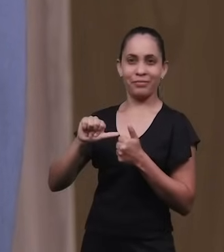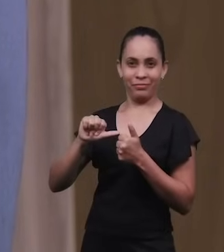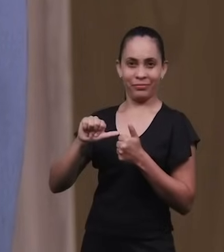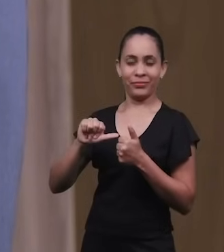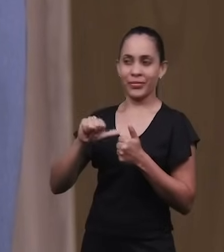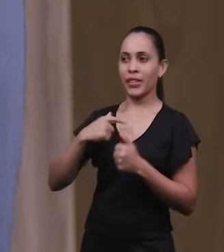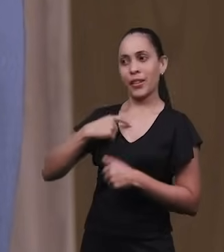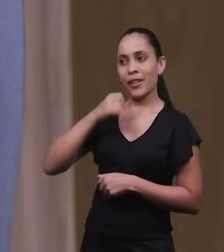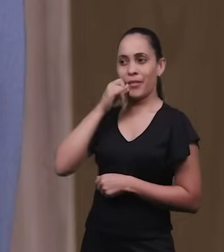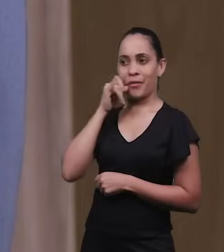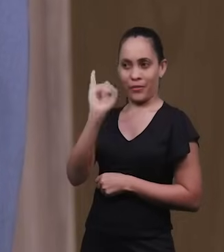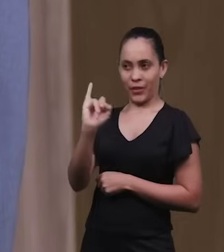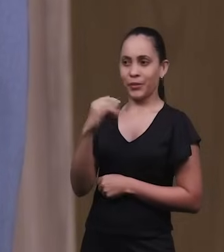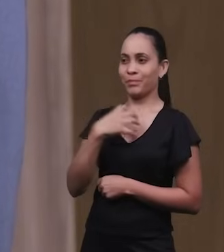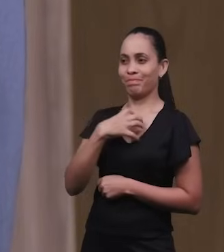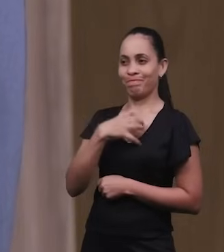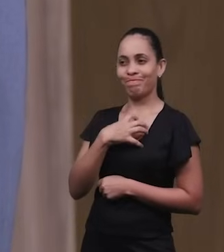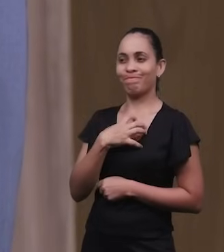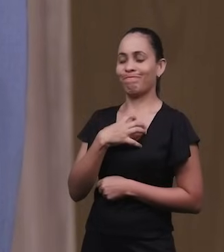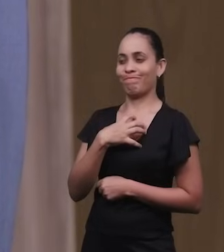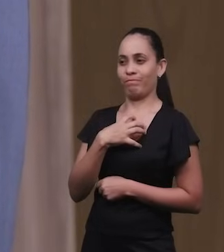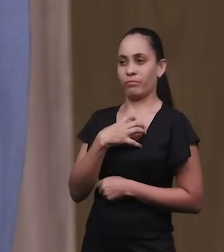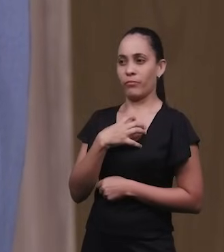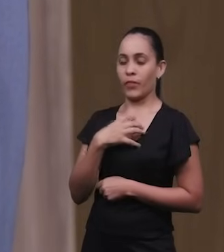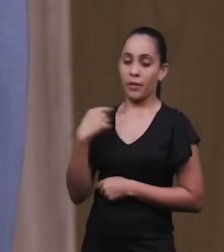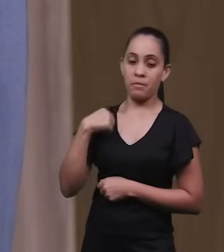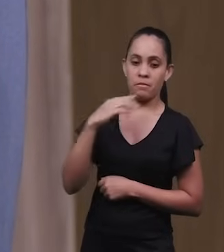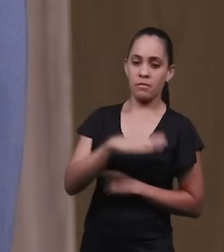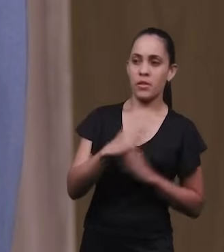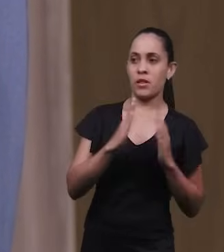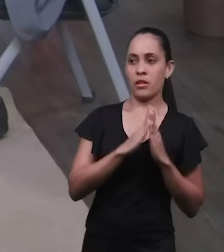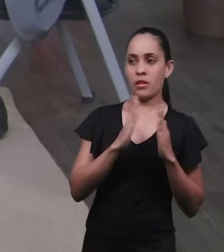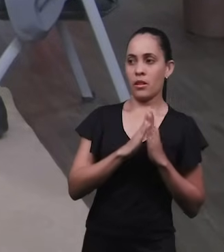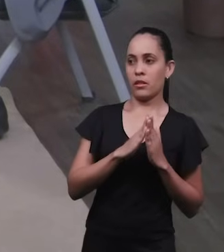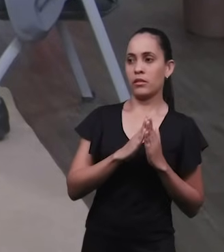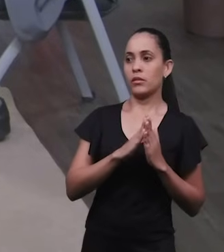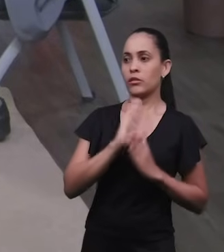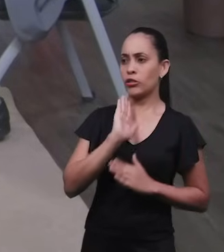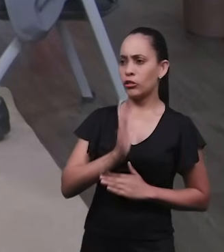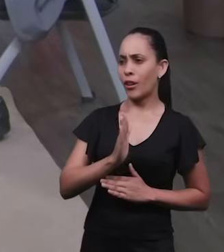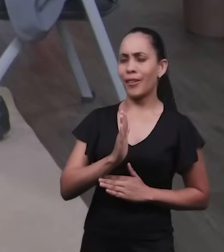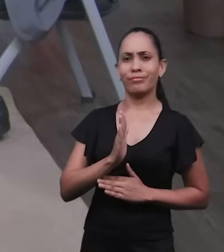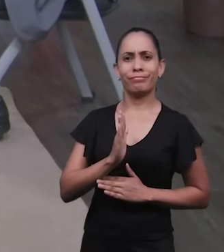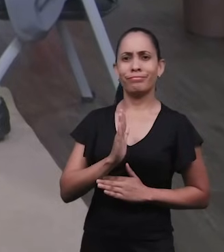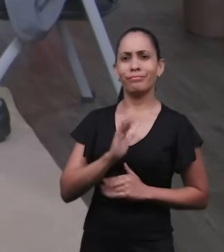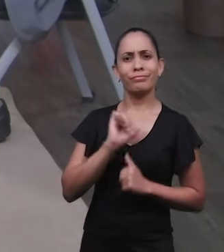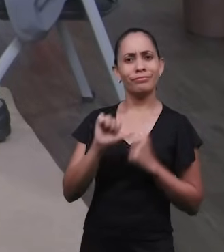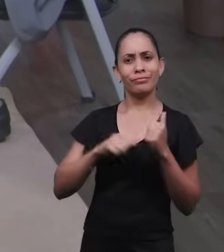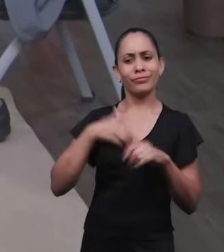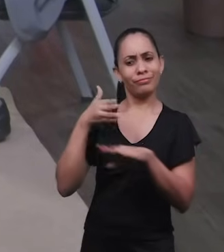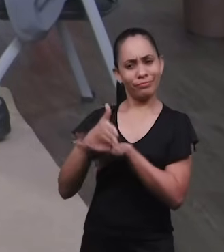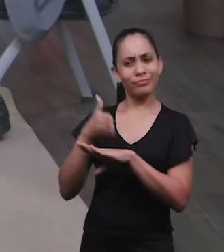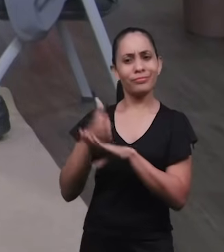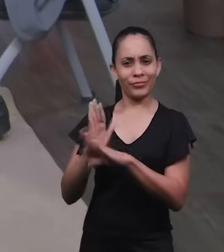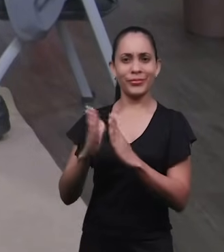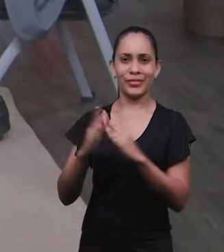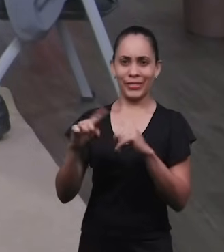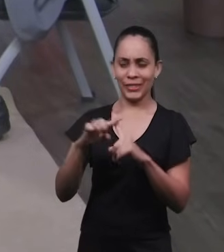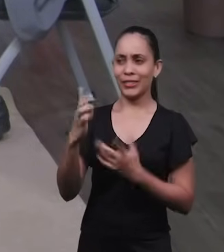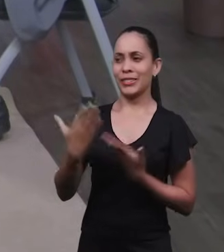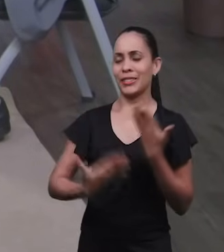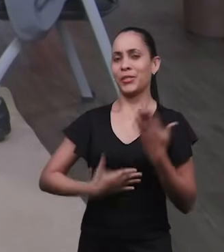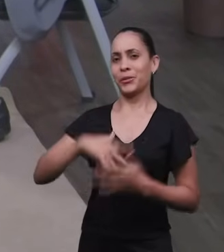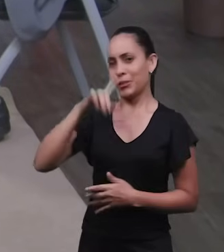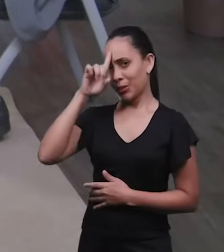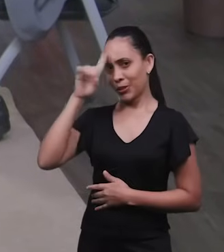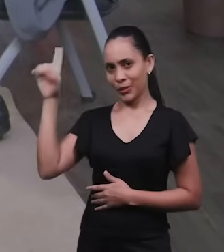Jesus. Há Aleluia. tanto tempo não sentia dentro da casa dela, o filho já estava totalmente integrado à igreja, servindo